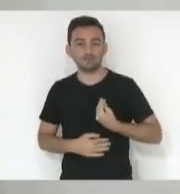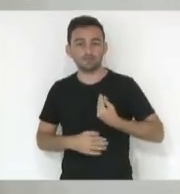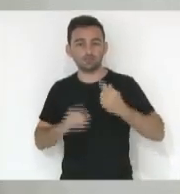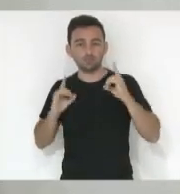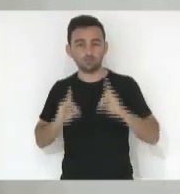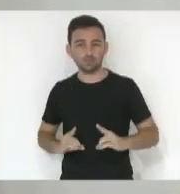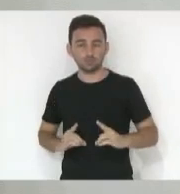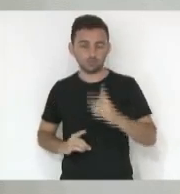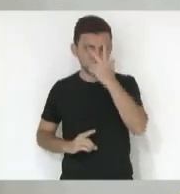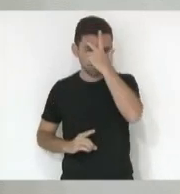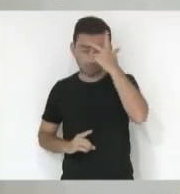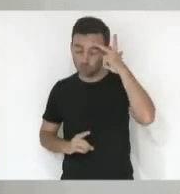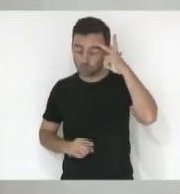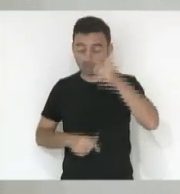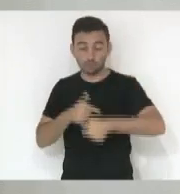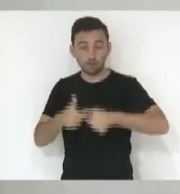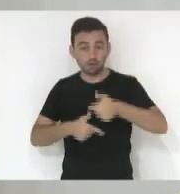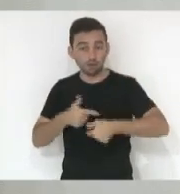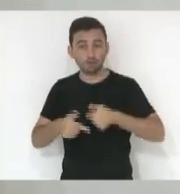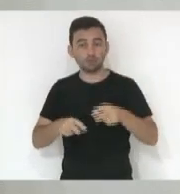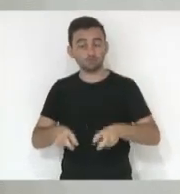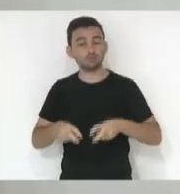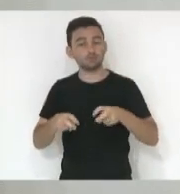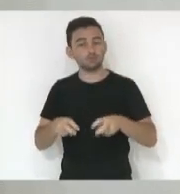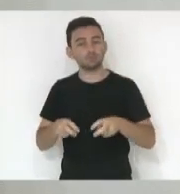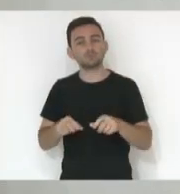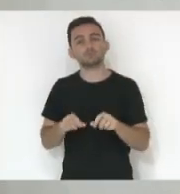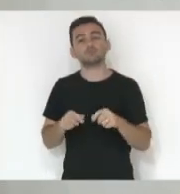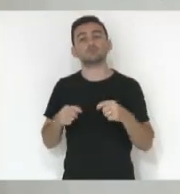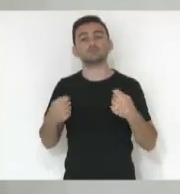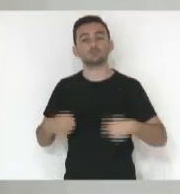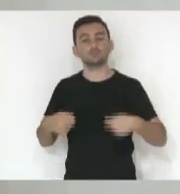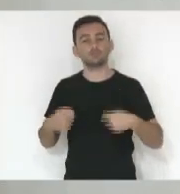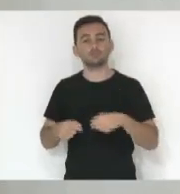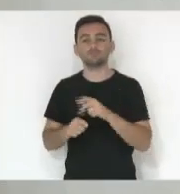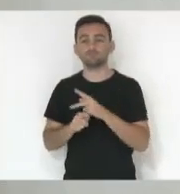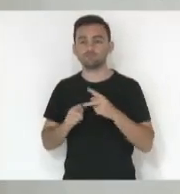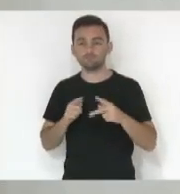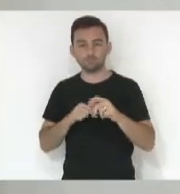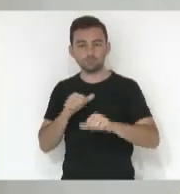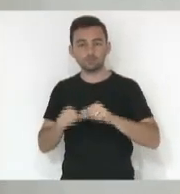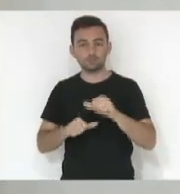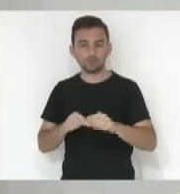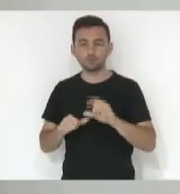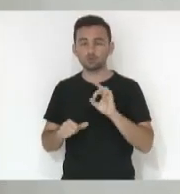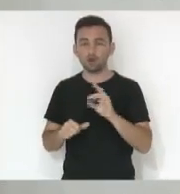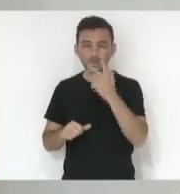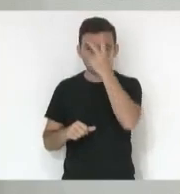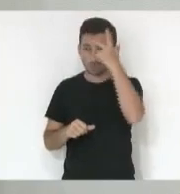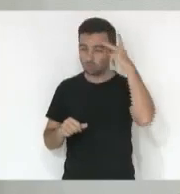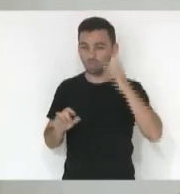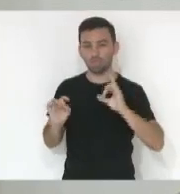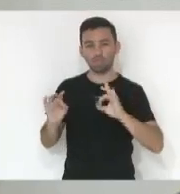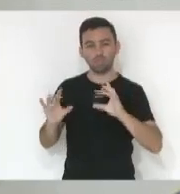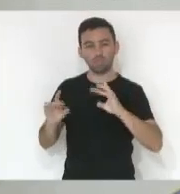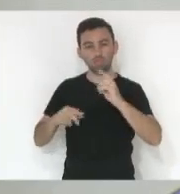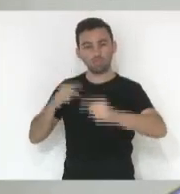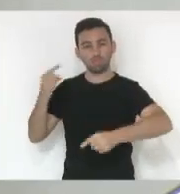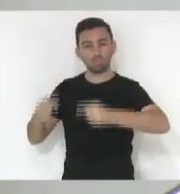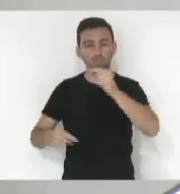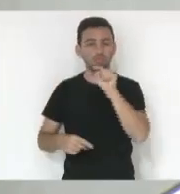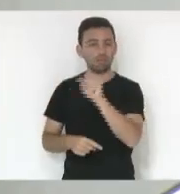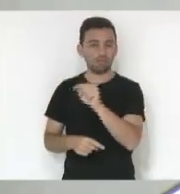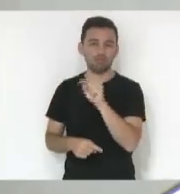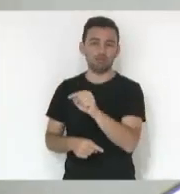e possamos, sim, fazer uma reforma da Previdência em cima dos privilégios, e são vários. Para ter uma